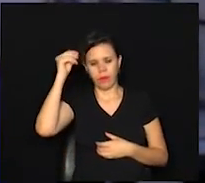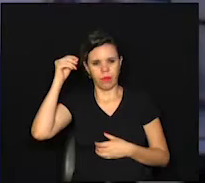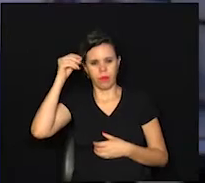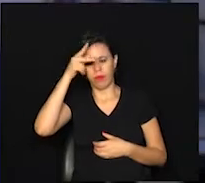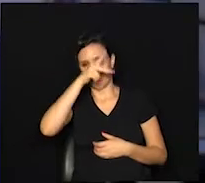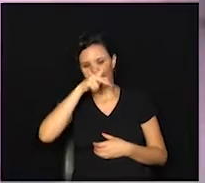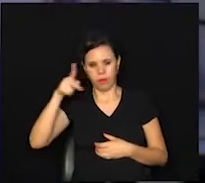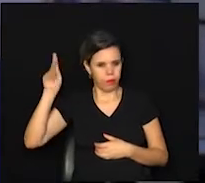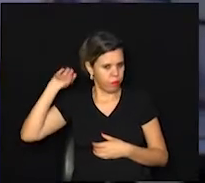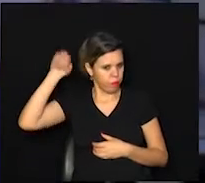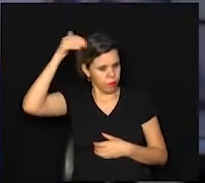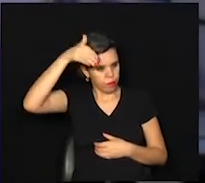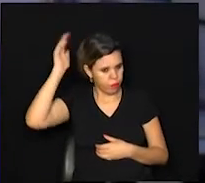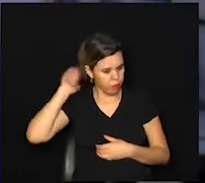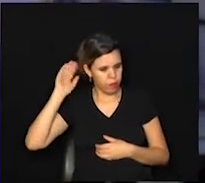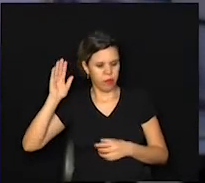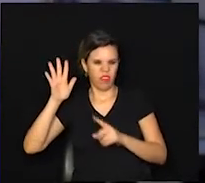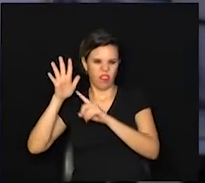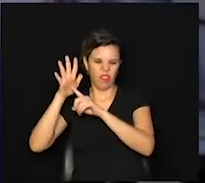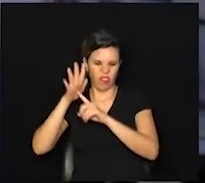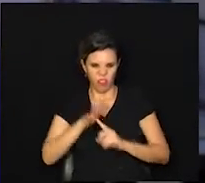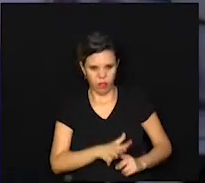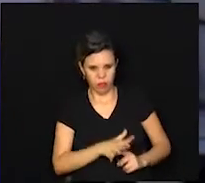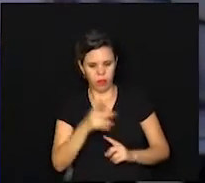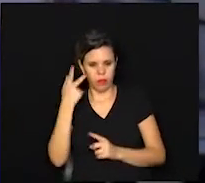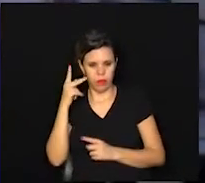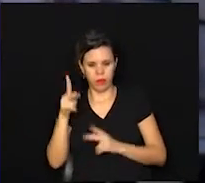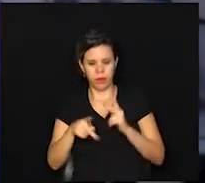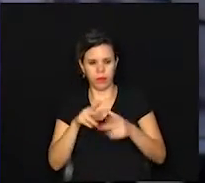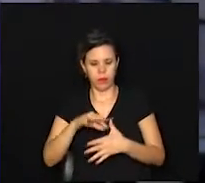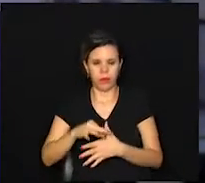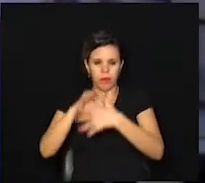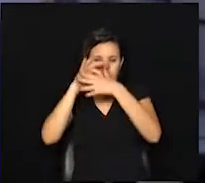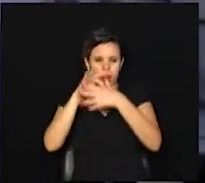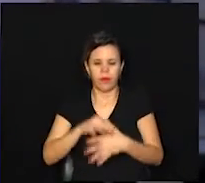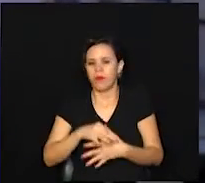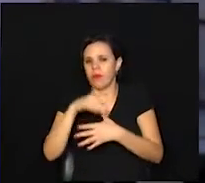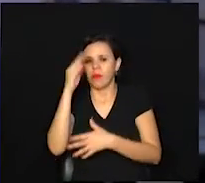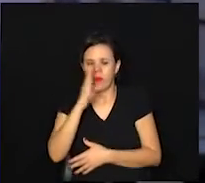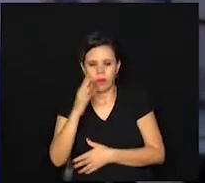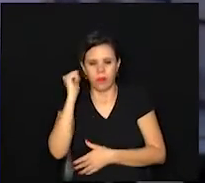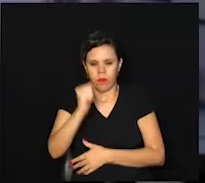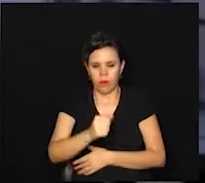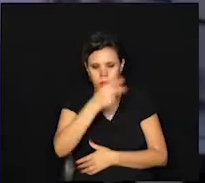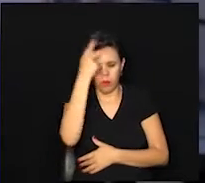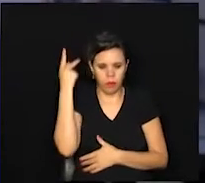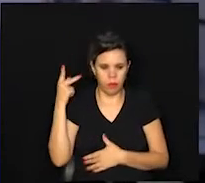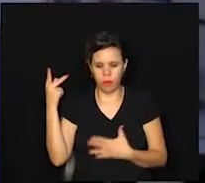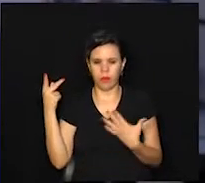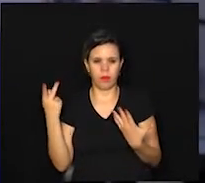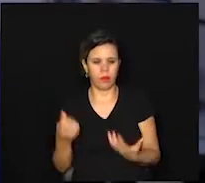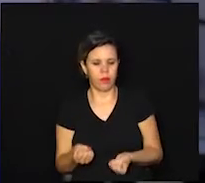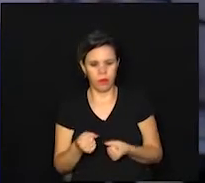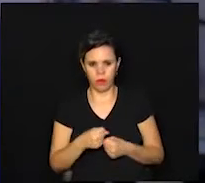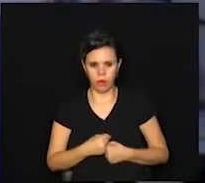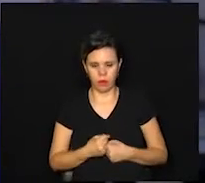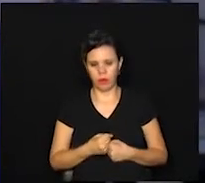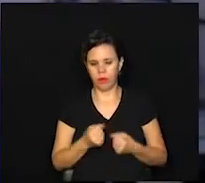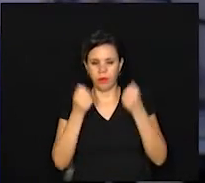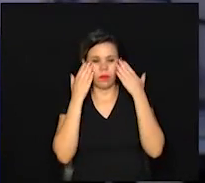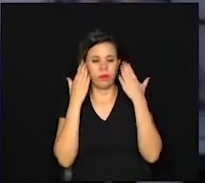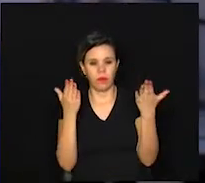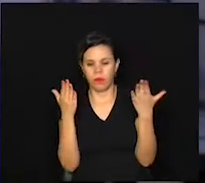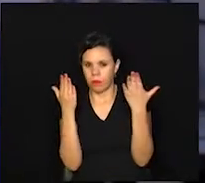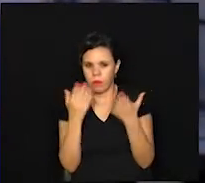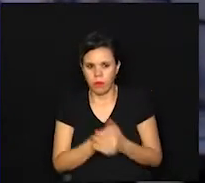fazer apologia à tortura, considerar o seu maior líder, o maior assassino do Brasil, roubar, né,